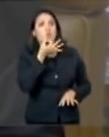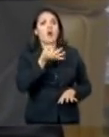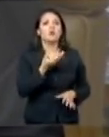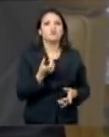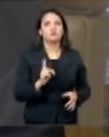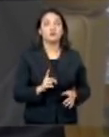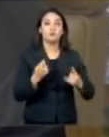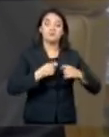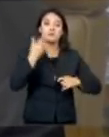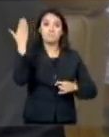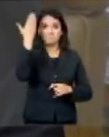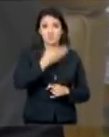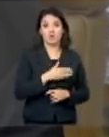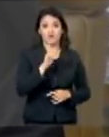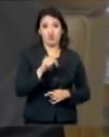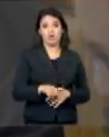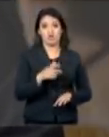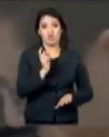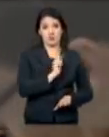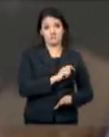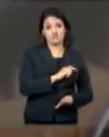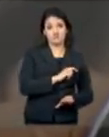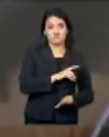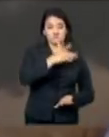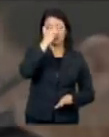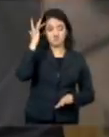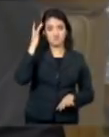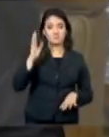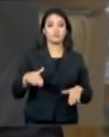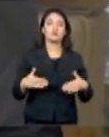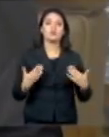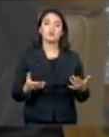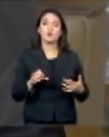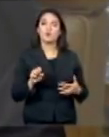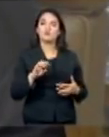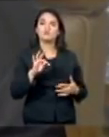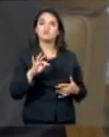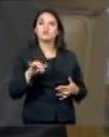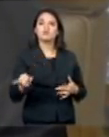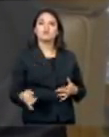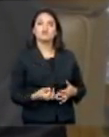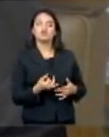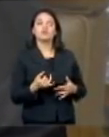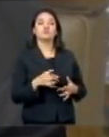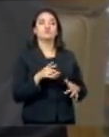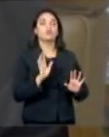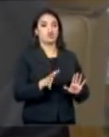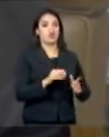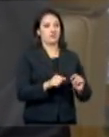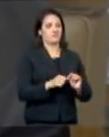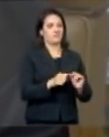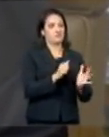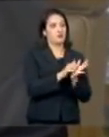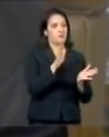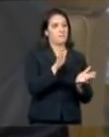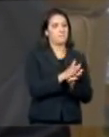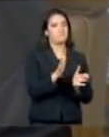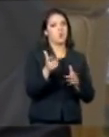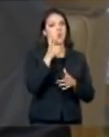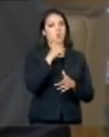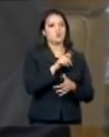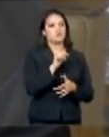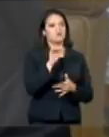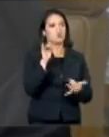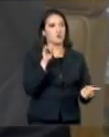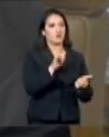votação rs 18 das 728 repercussão geral reconhecida a união europeia federal contas da rocha